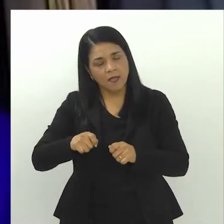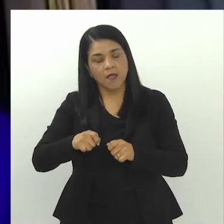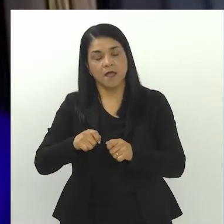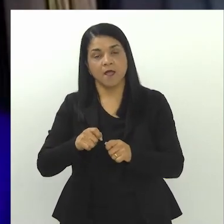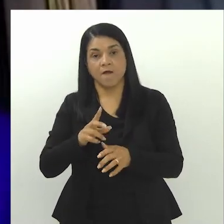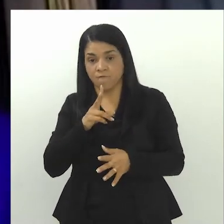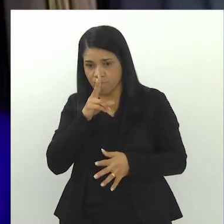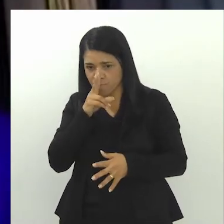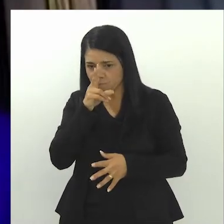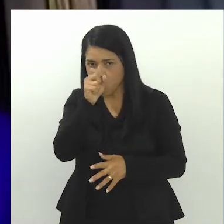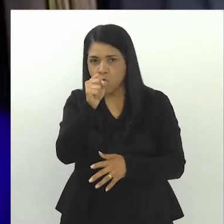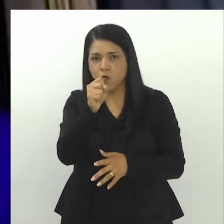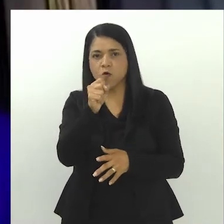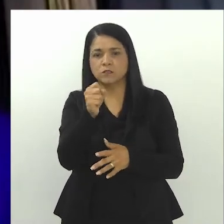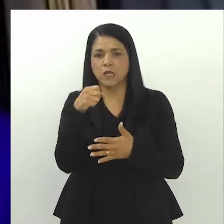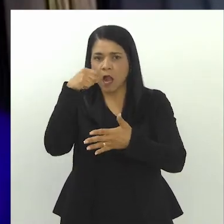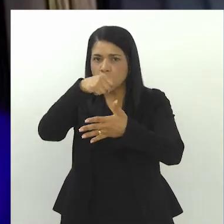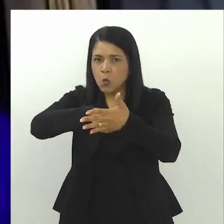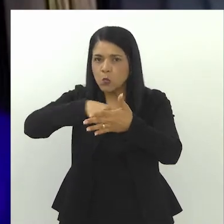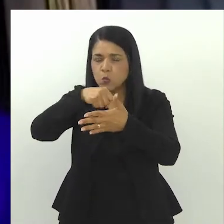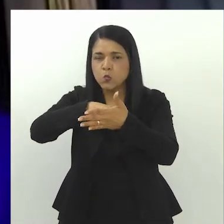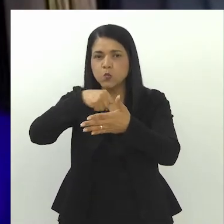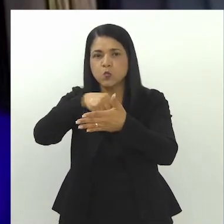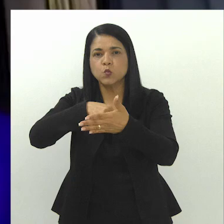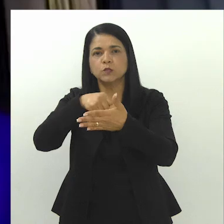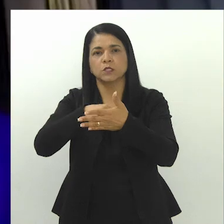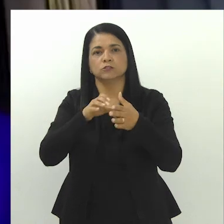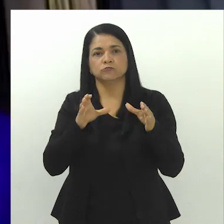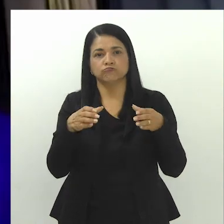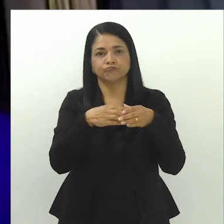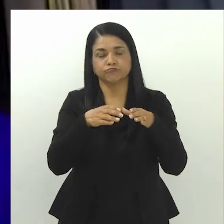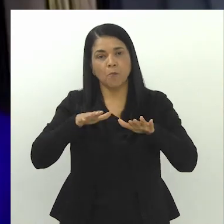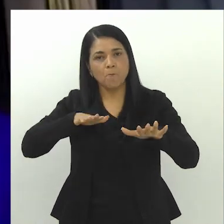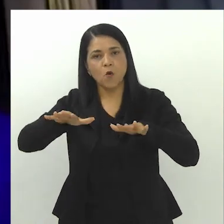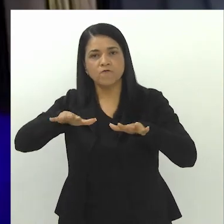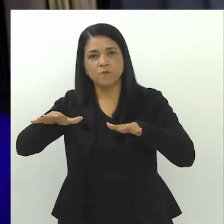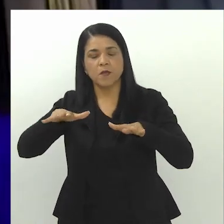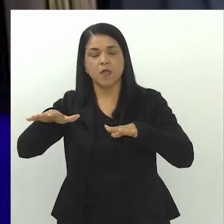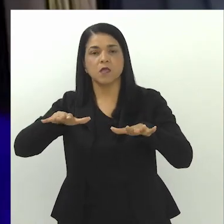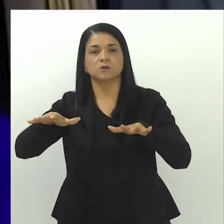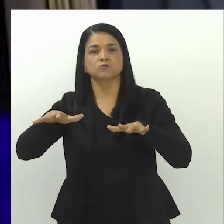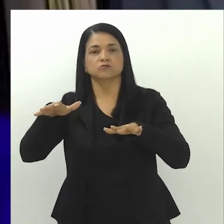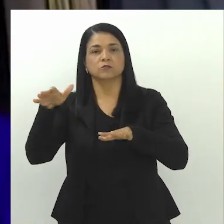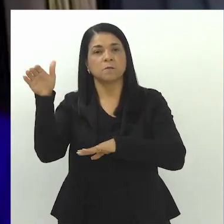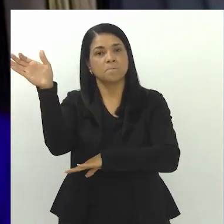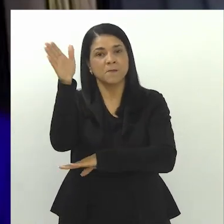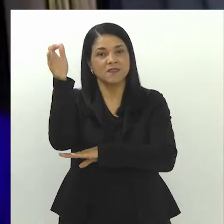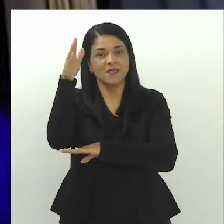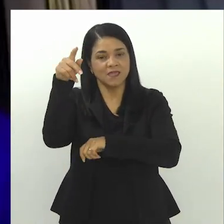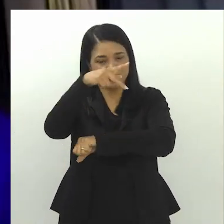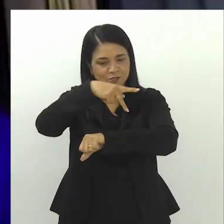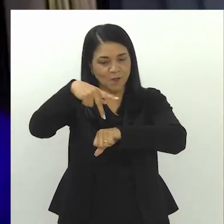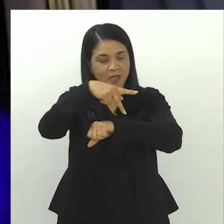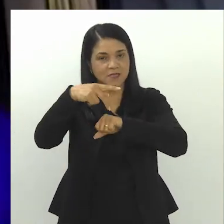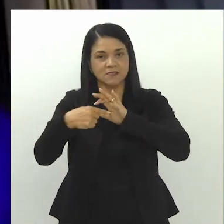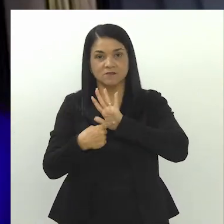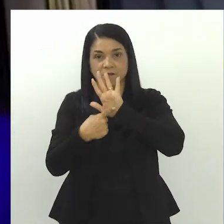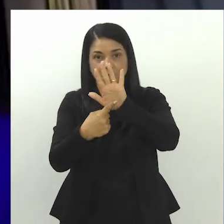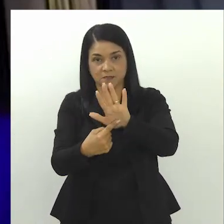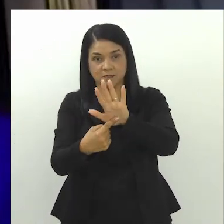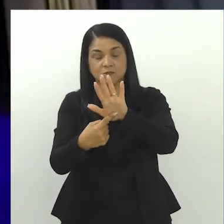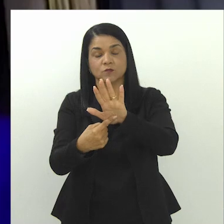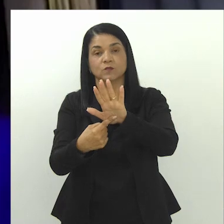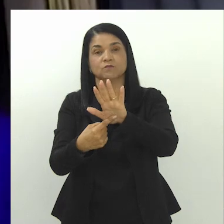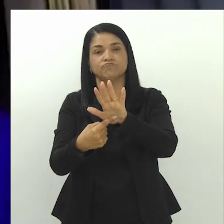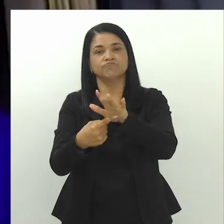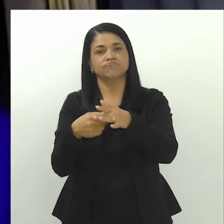dá margem, né, dá fôlego para que as lutas de tantos movimentos, as tantas bandeiras que foram representadas